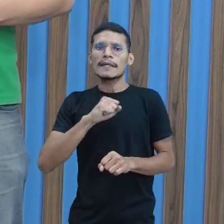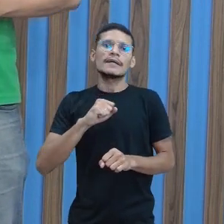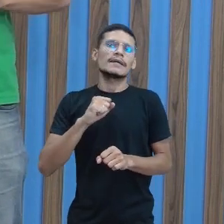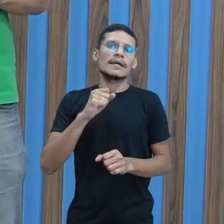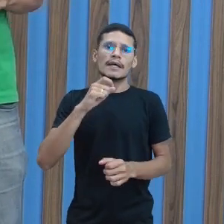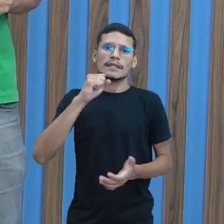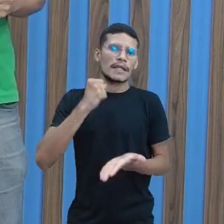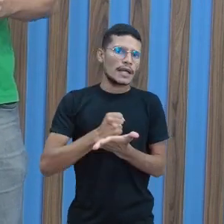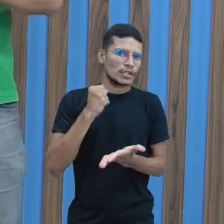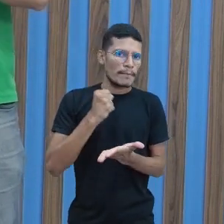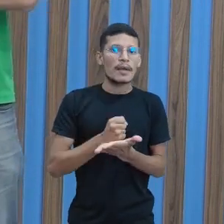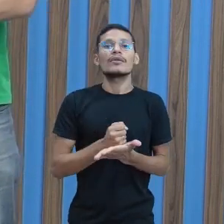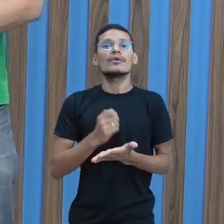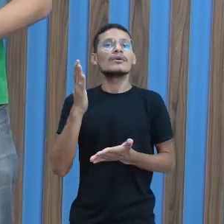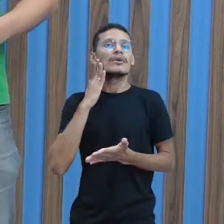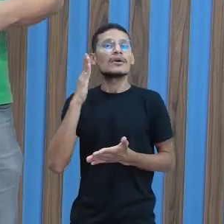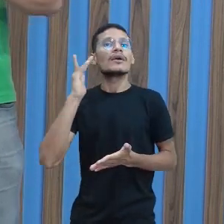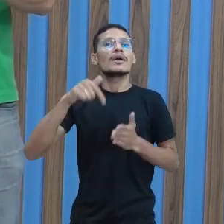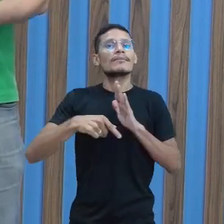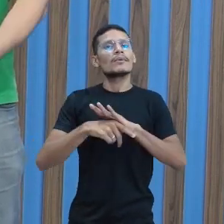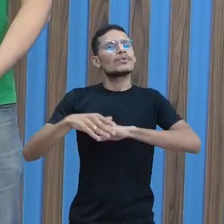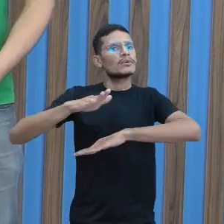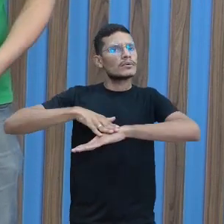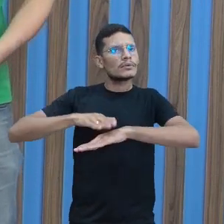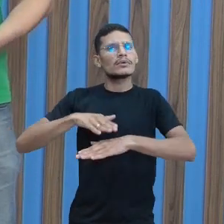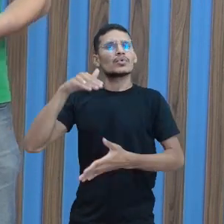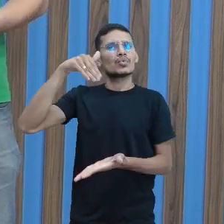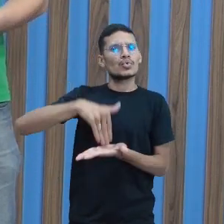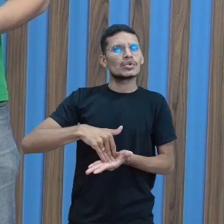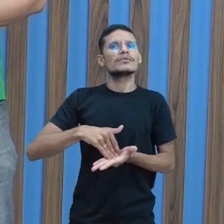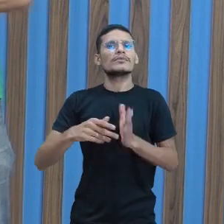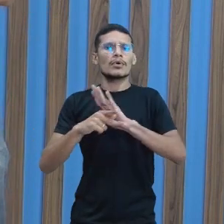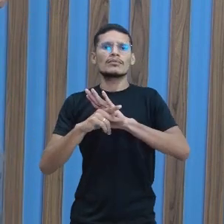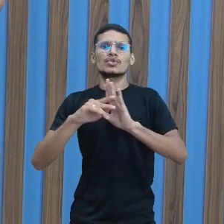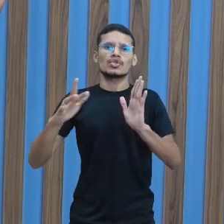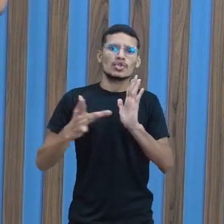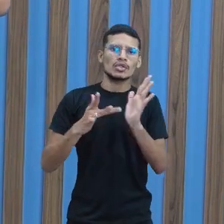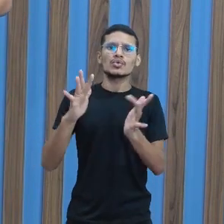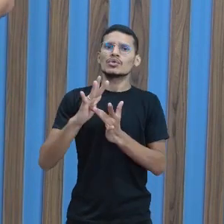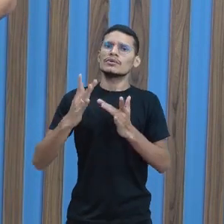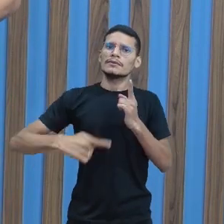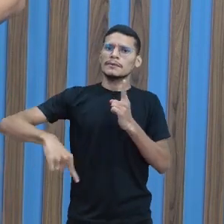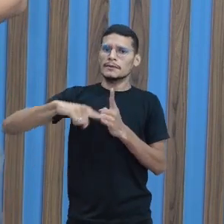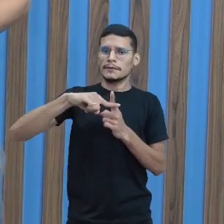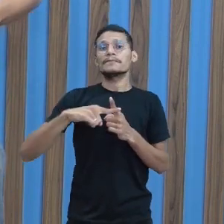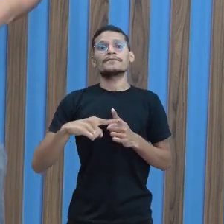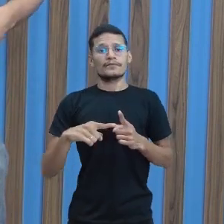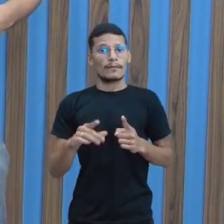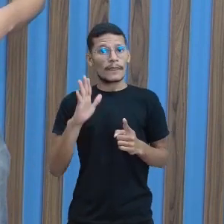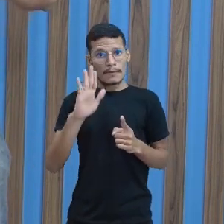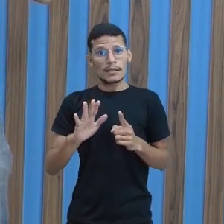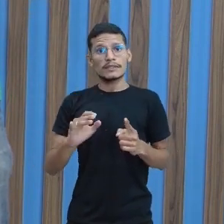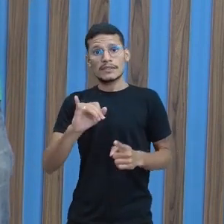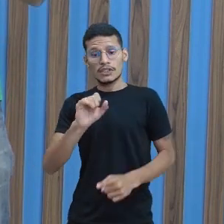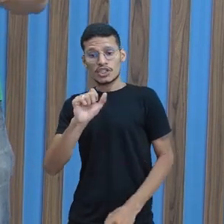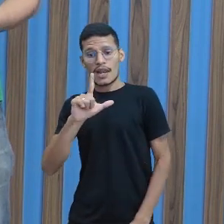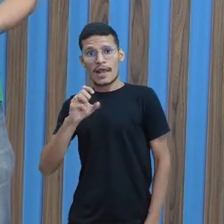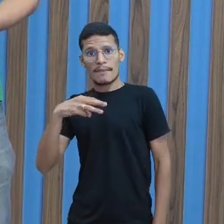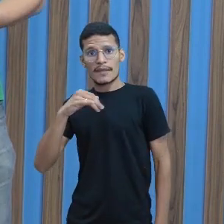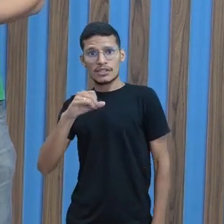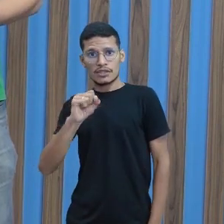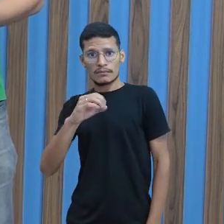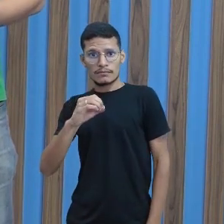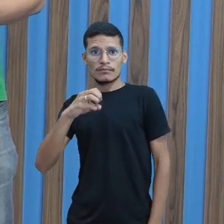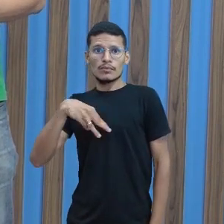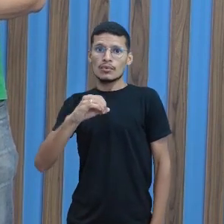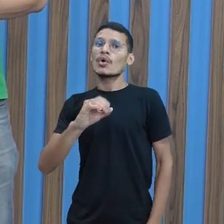né, dos últimos momentos de Jesus, onde Jesus foi crucificado, e também para o islamismo, onde Maomé, né, subiu aos